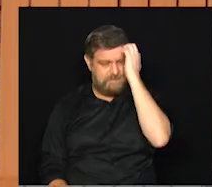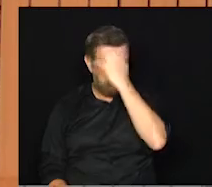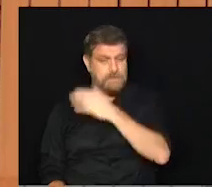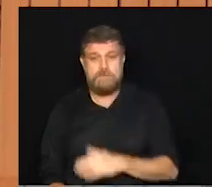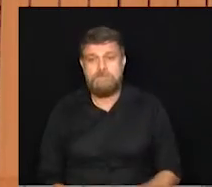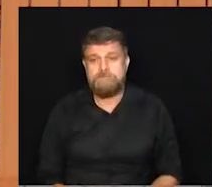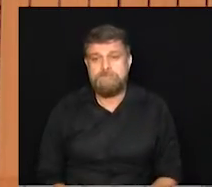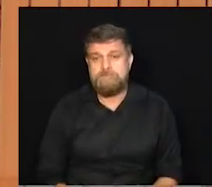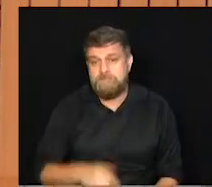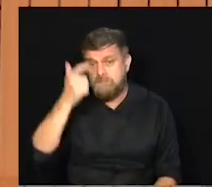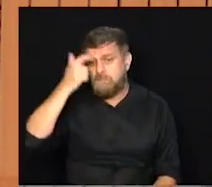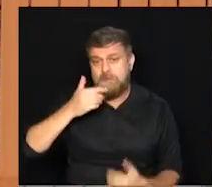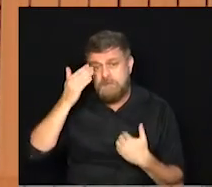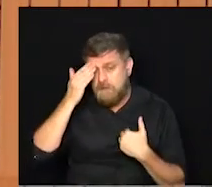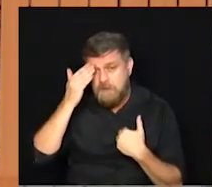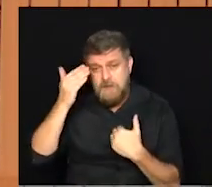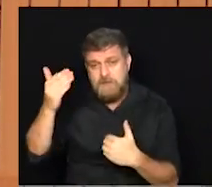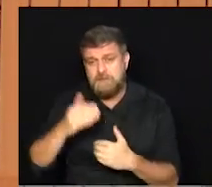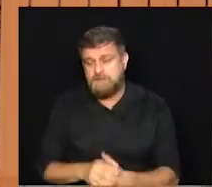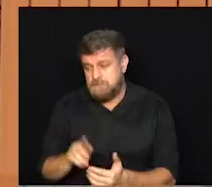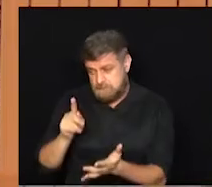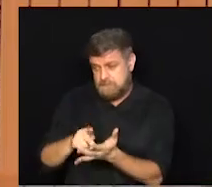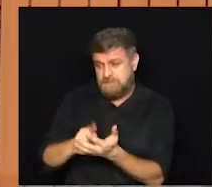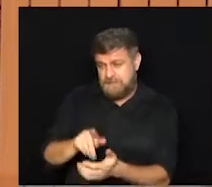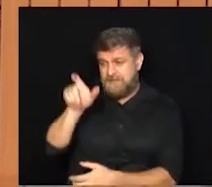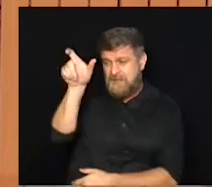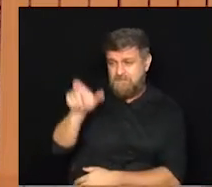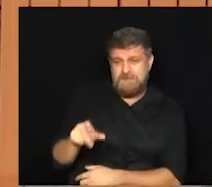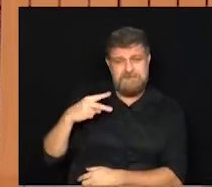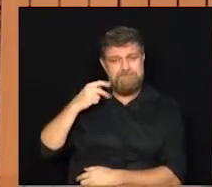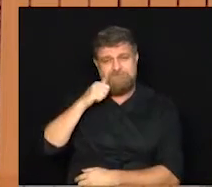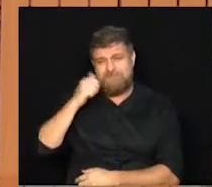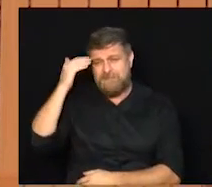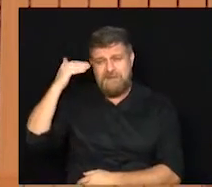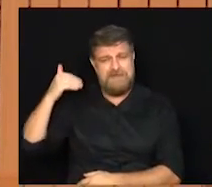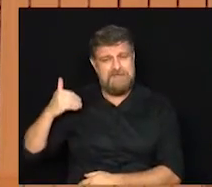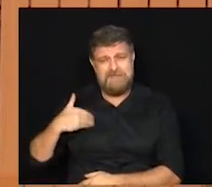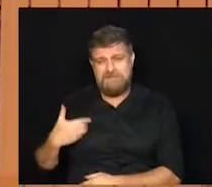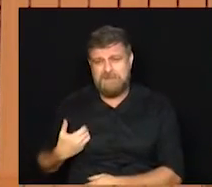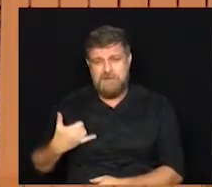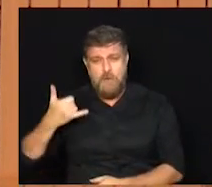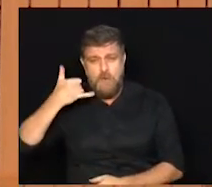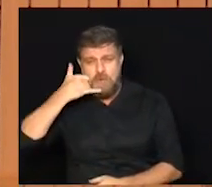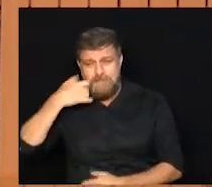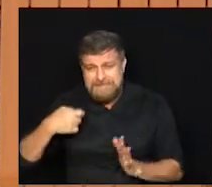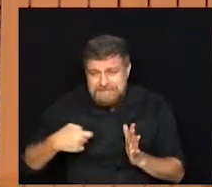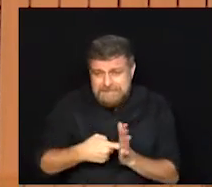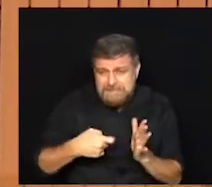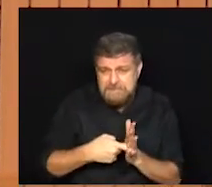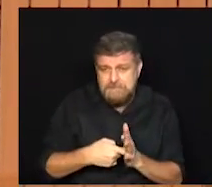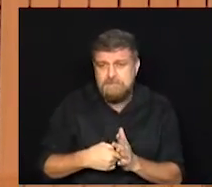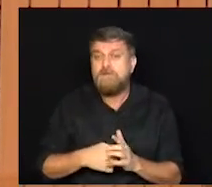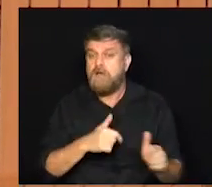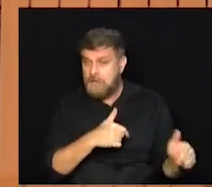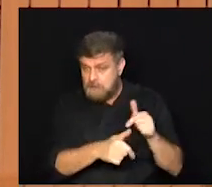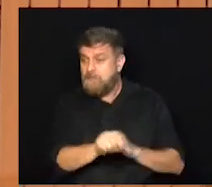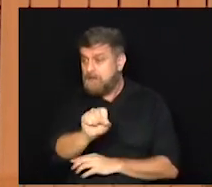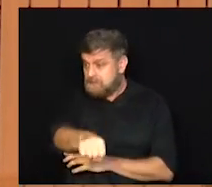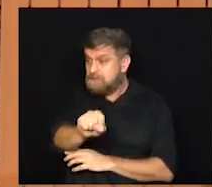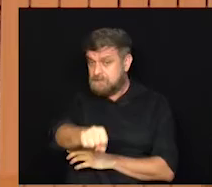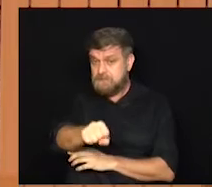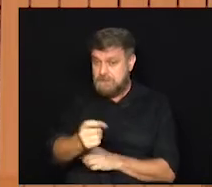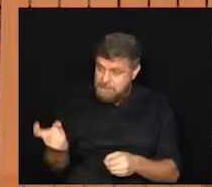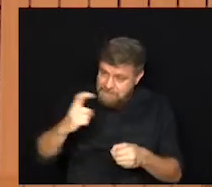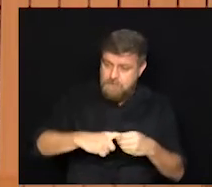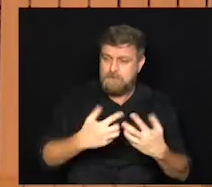Débora, eu que agradeço, realmente você, a respeito desse Disque Denúncia, vamos trabalhar em cima disso, sim.